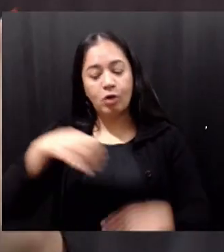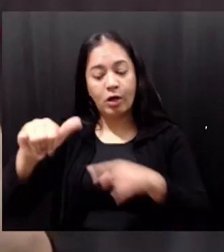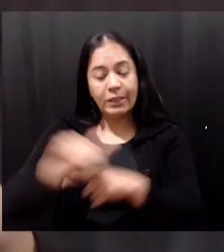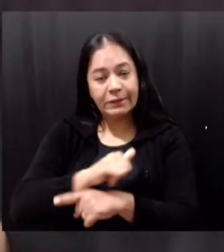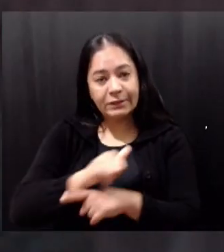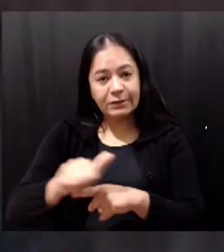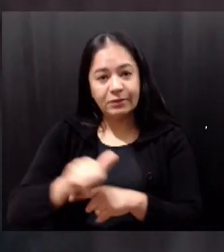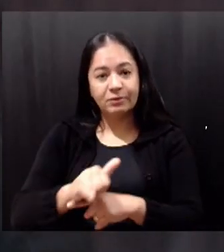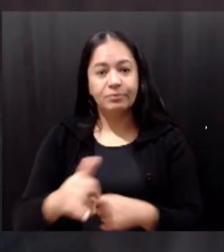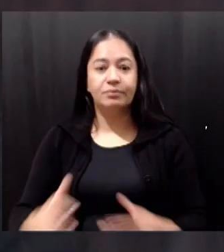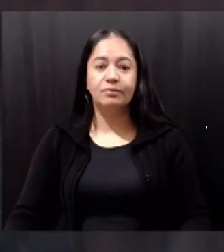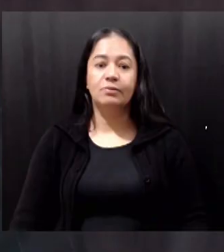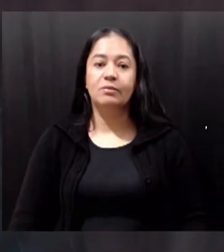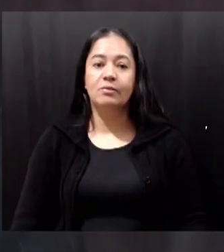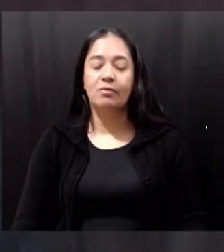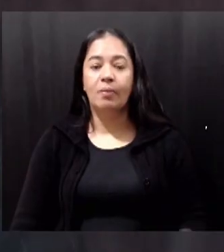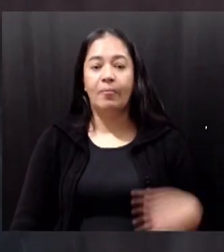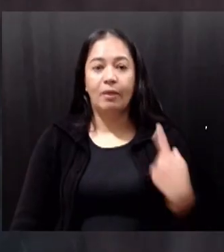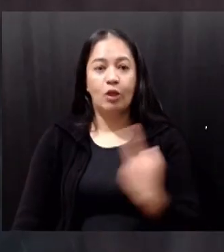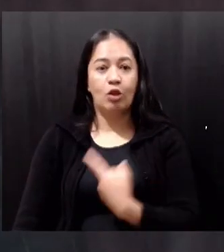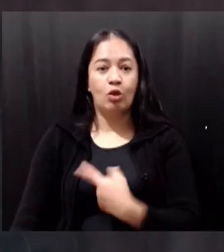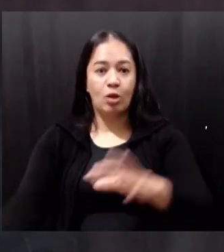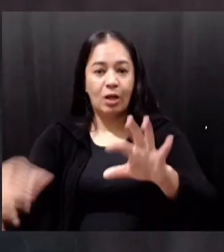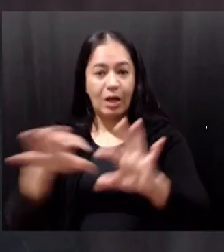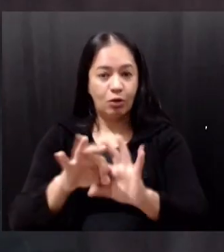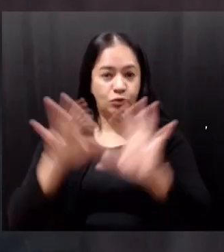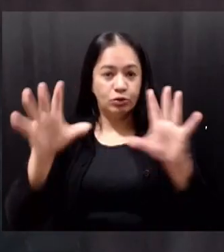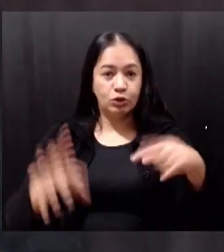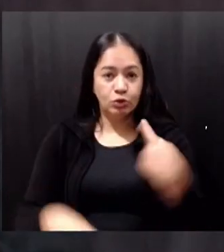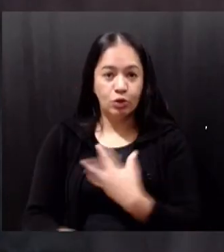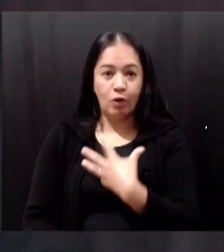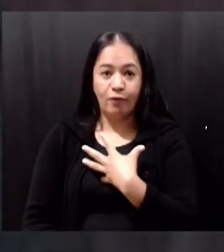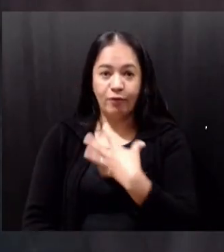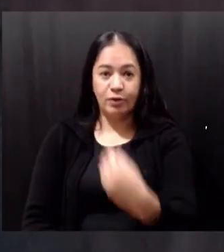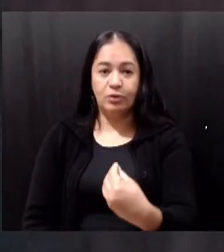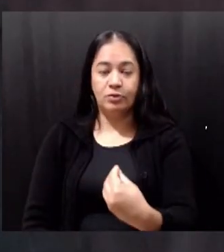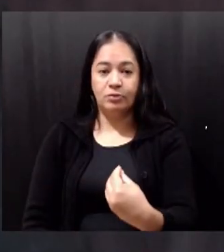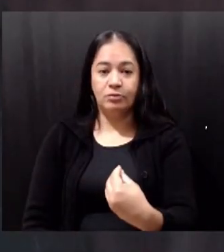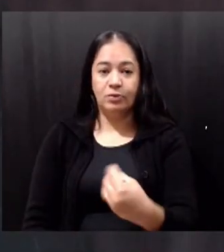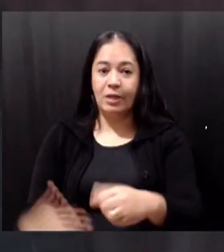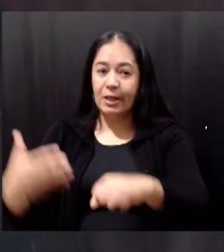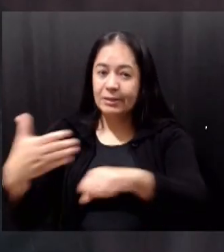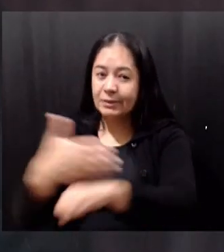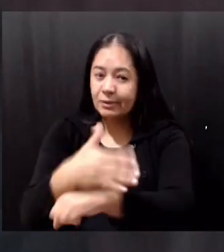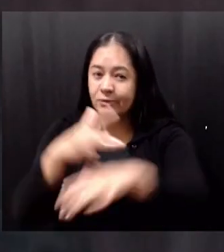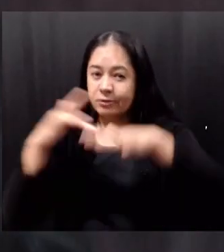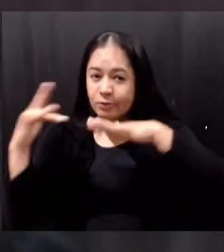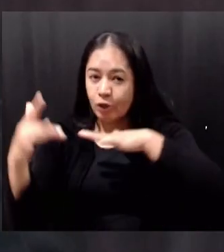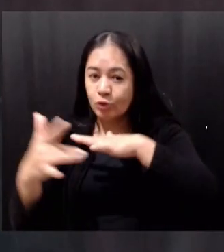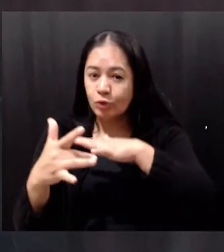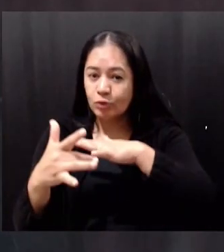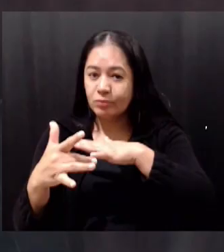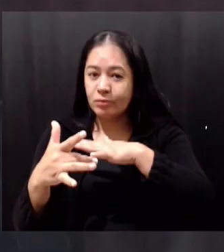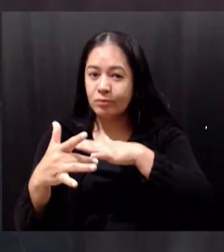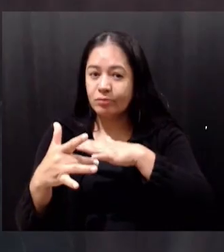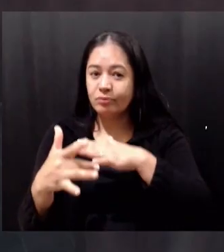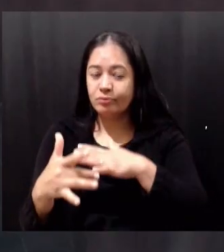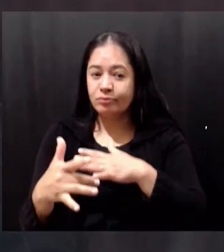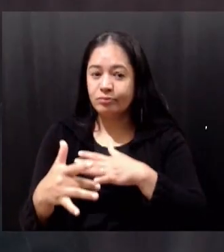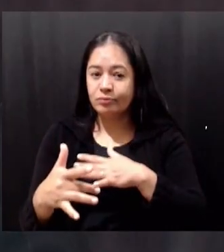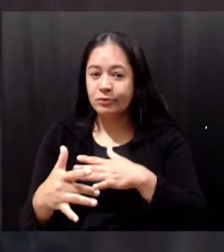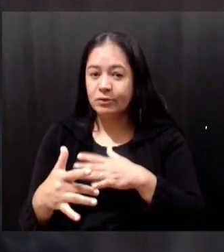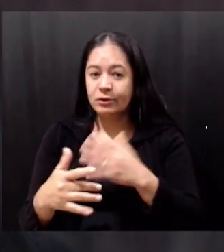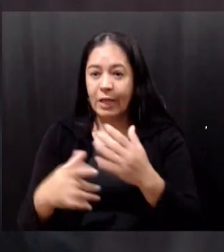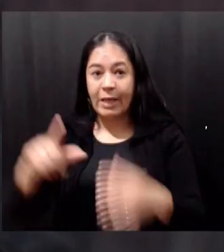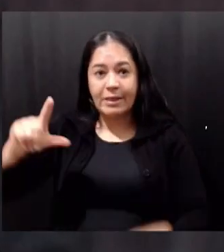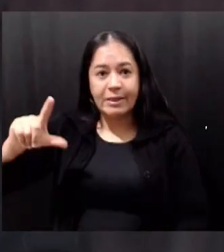nós permitimos que os nossos filhos entrem nas redes sociais, tenham um celular,